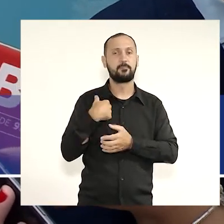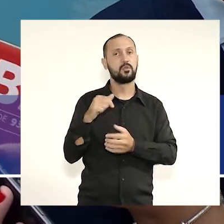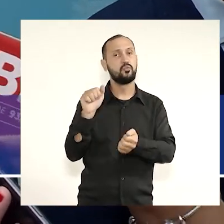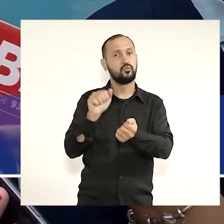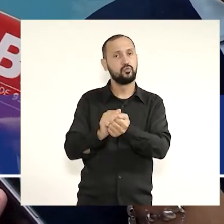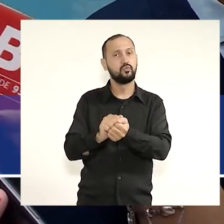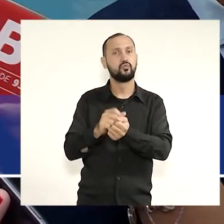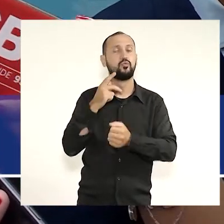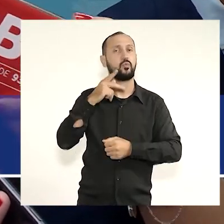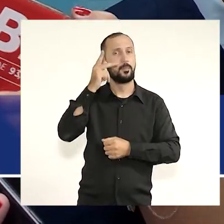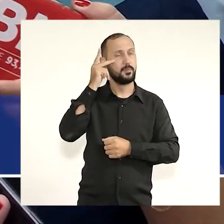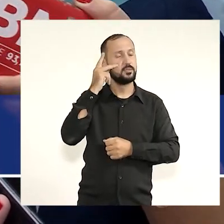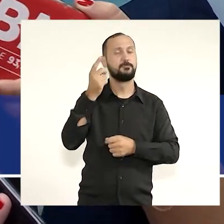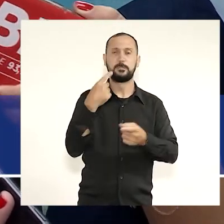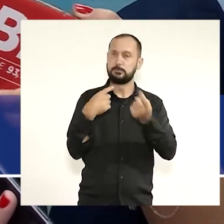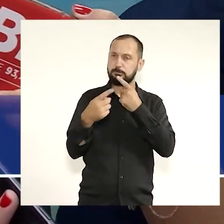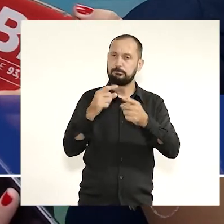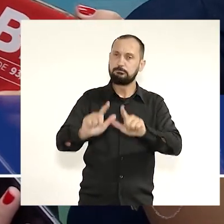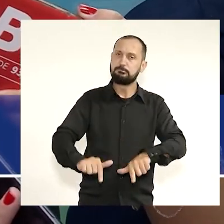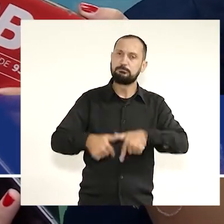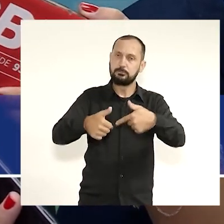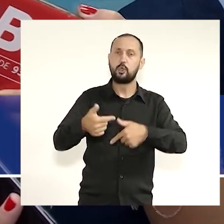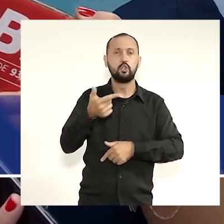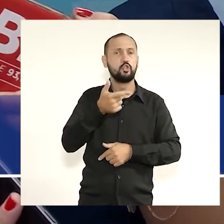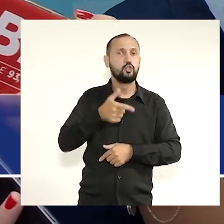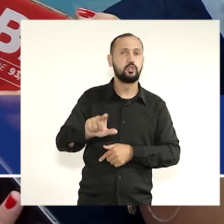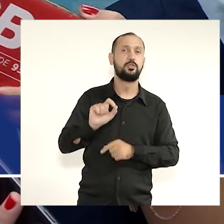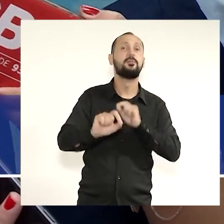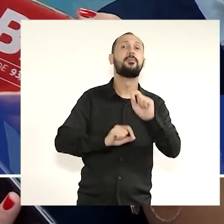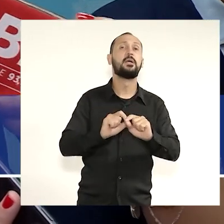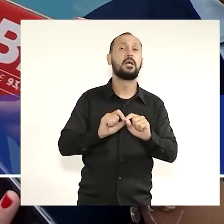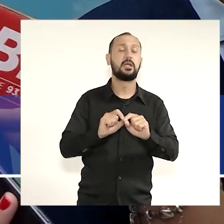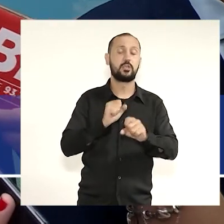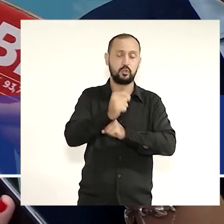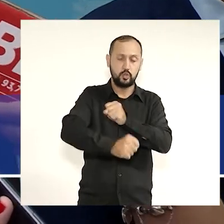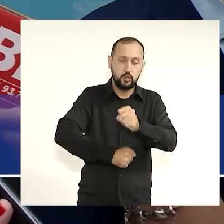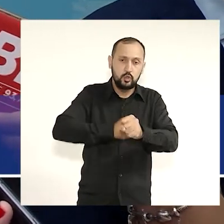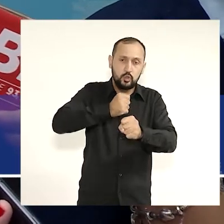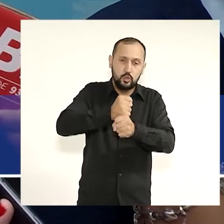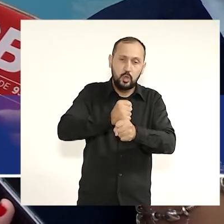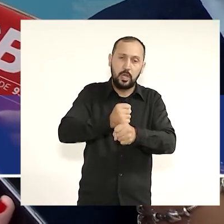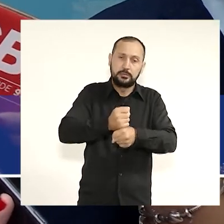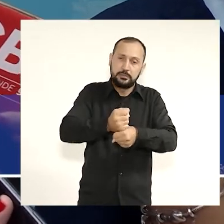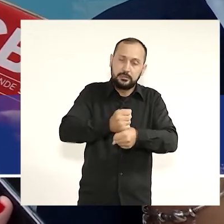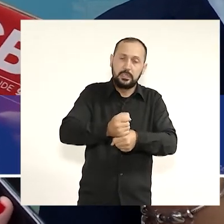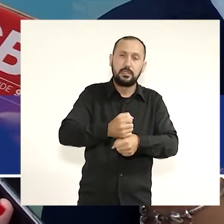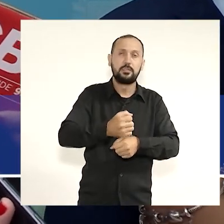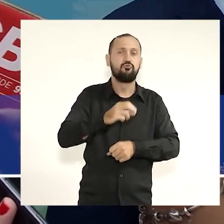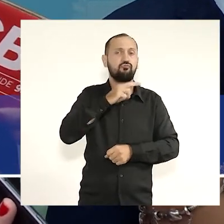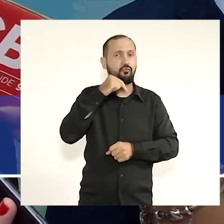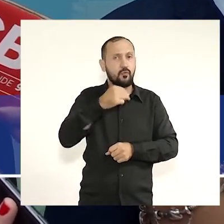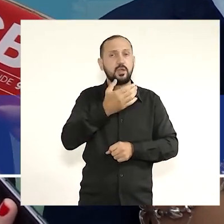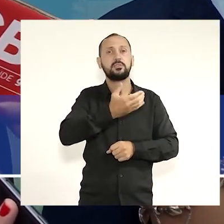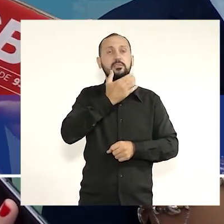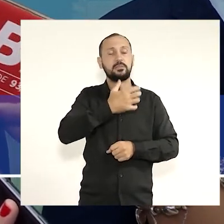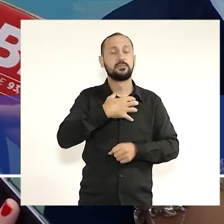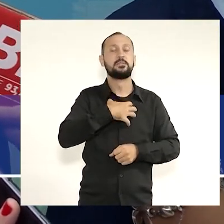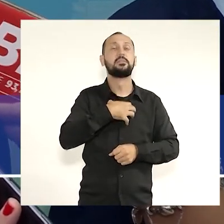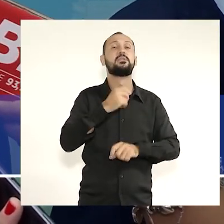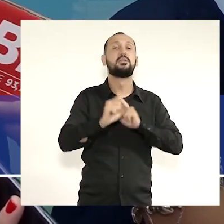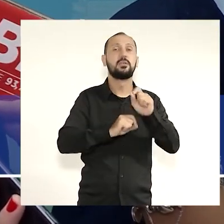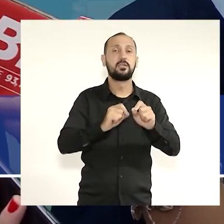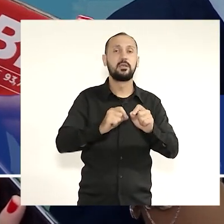Então eu e o Pedro Kemp vamos travar essa luta aqui mais uma vez, para que no final do ano vale a pena aqueles que